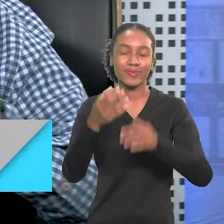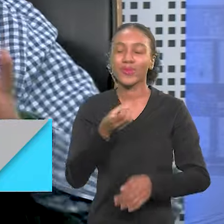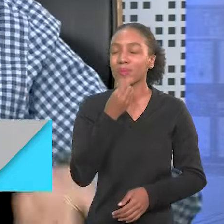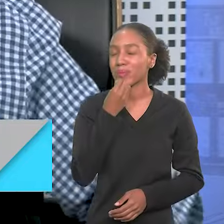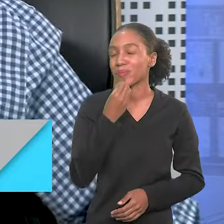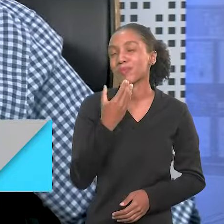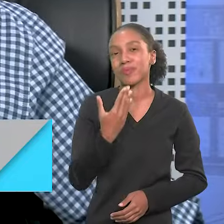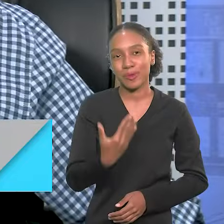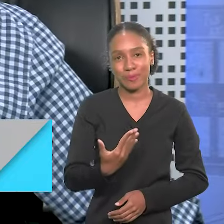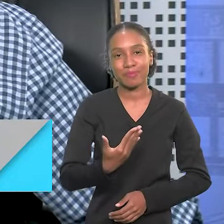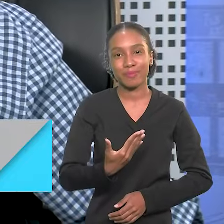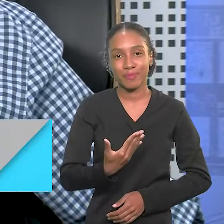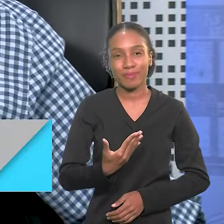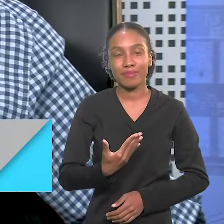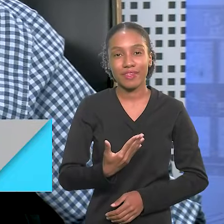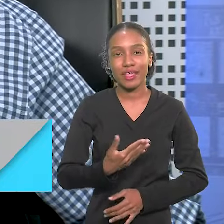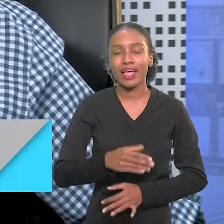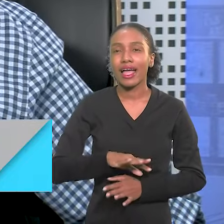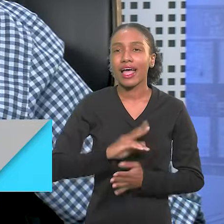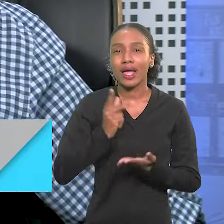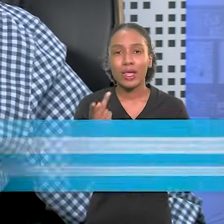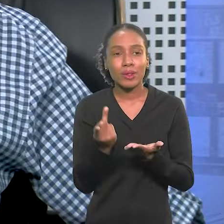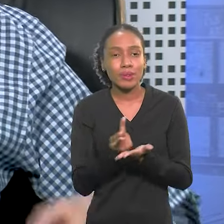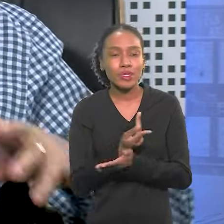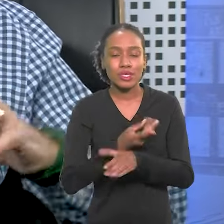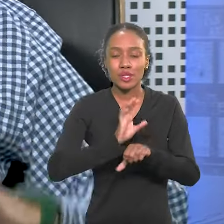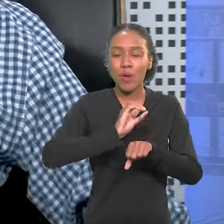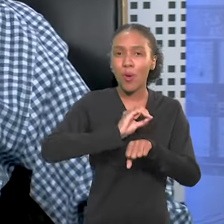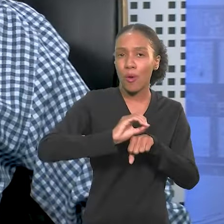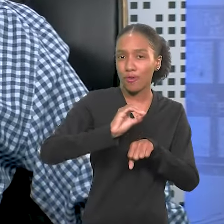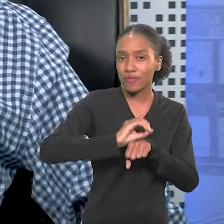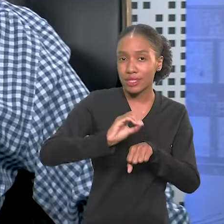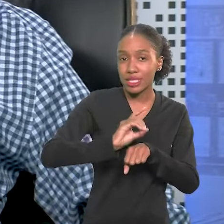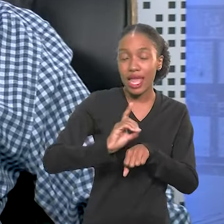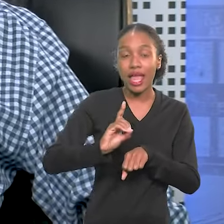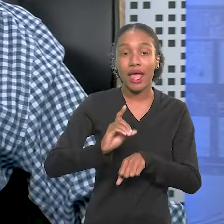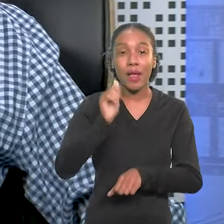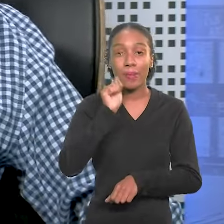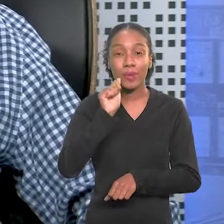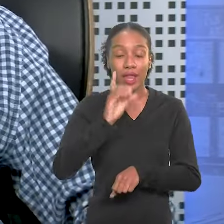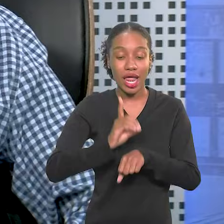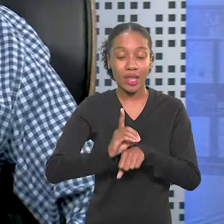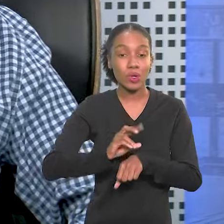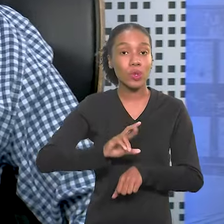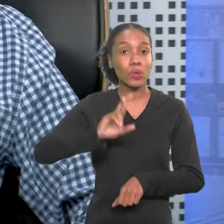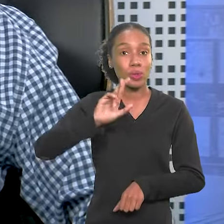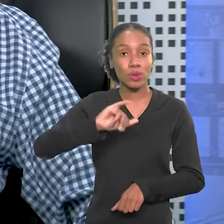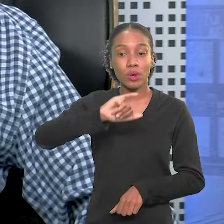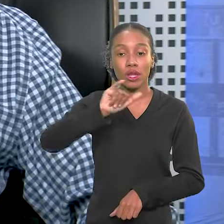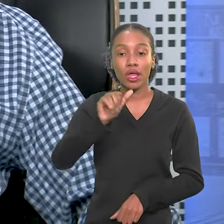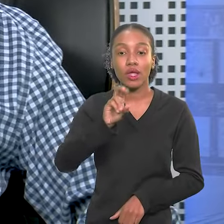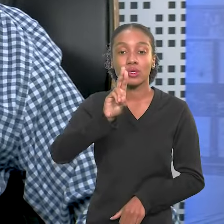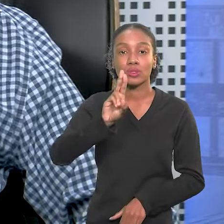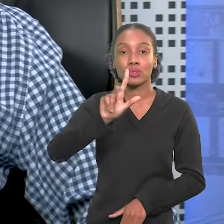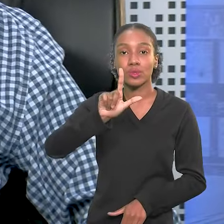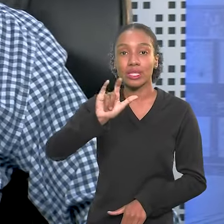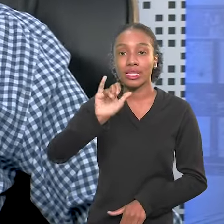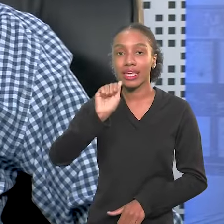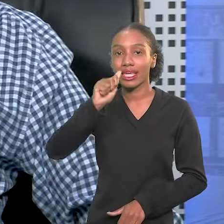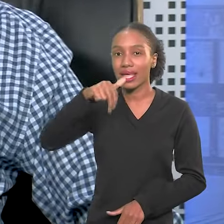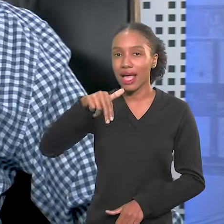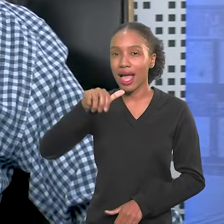foi muito bom tivemos voxshop tivemos Doutora Juliana falando sobre psiquiatria